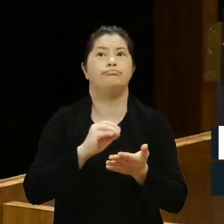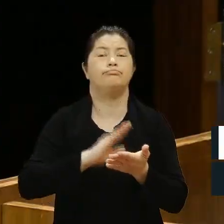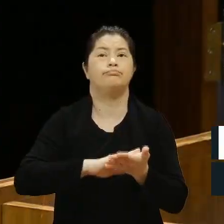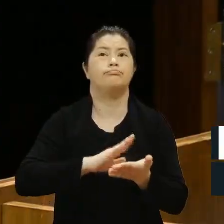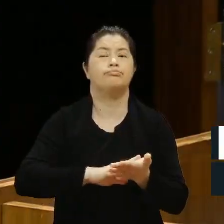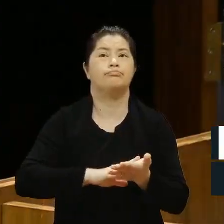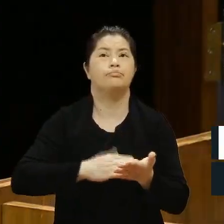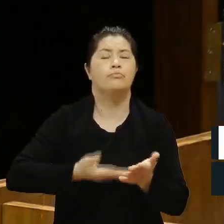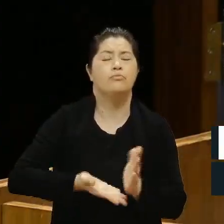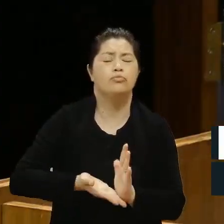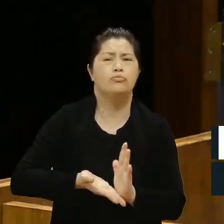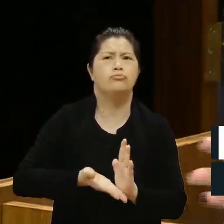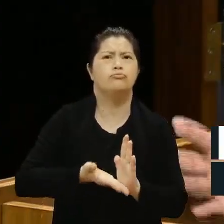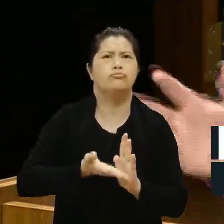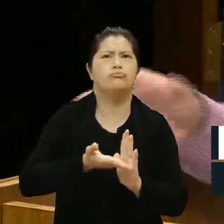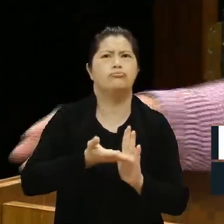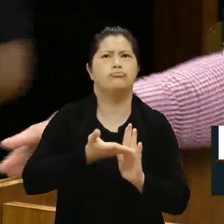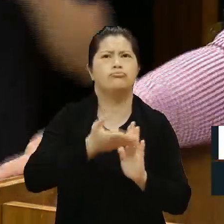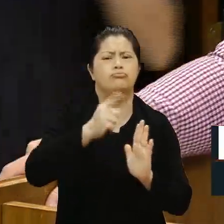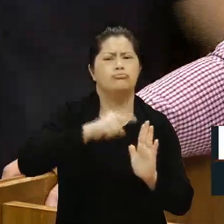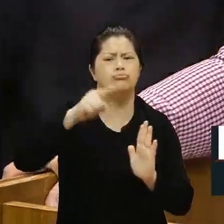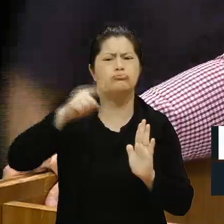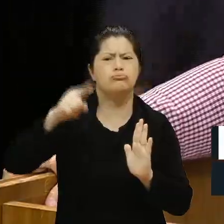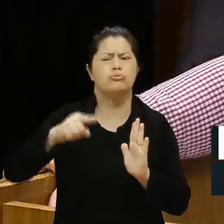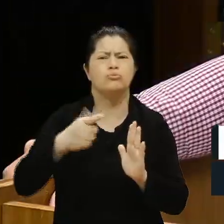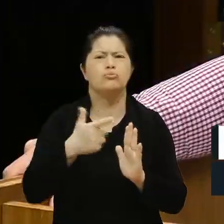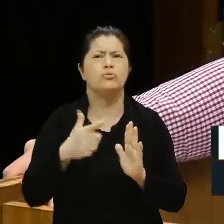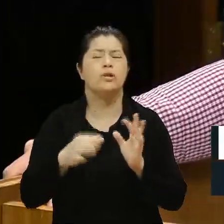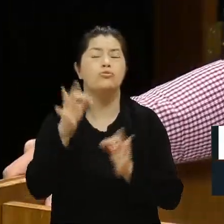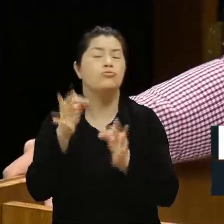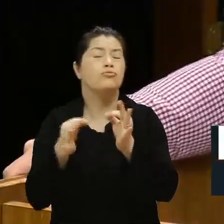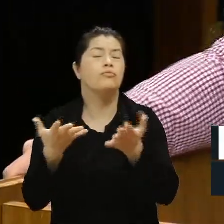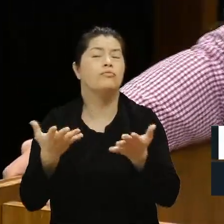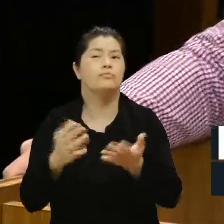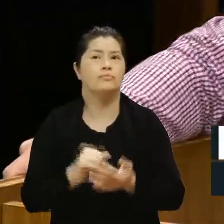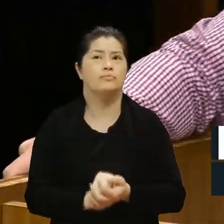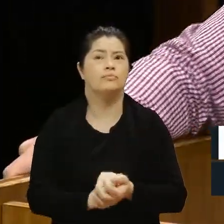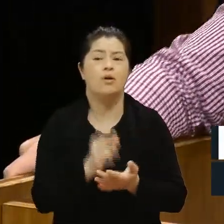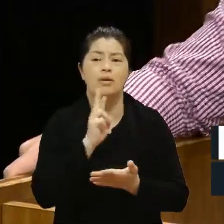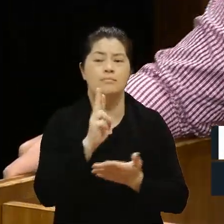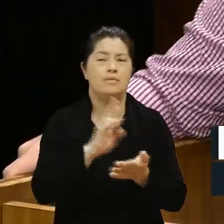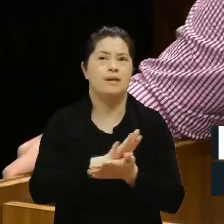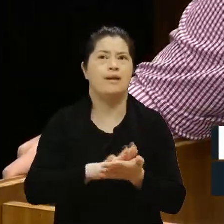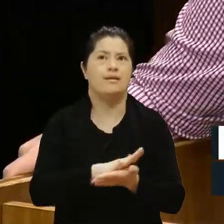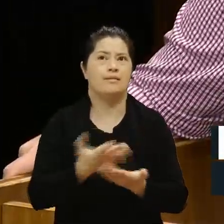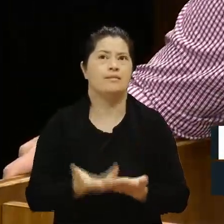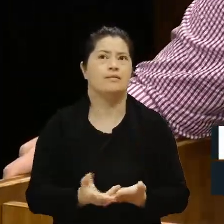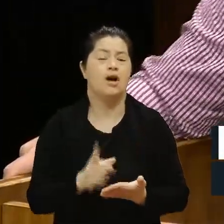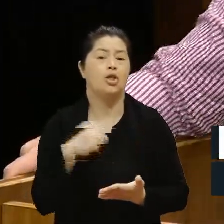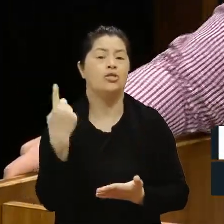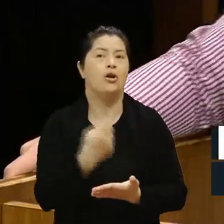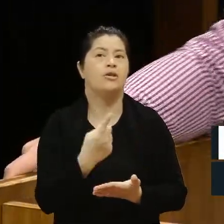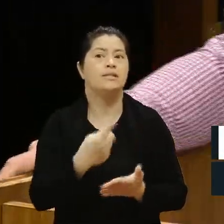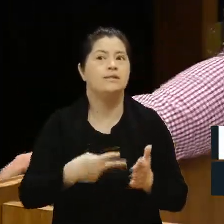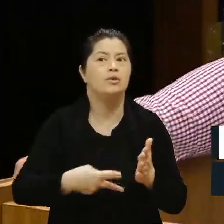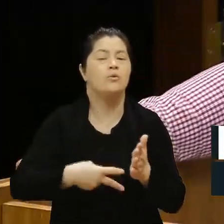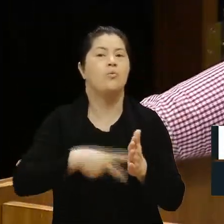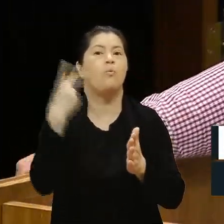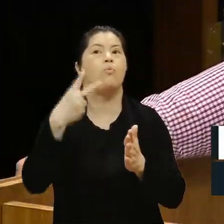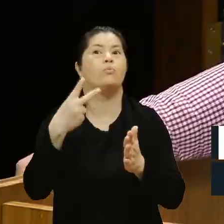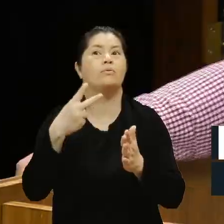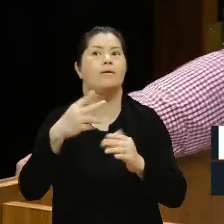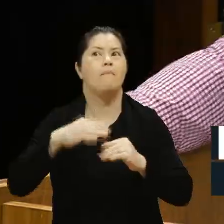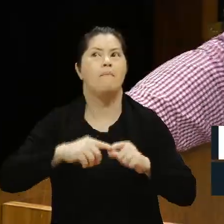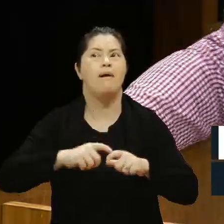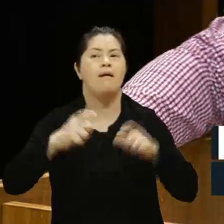forma exponencial, sem justificativa. Vejam, nós estamos na segunda maior casa